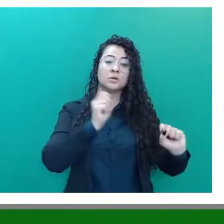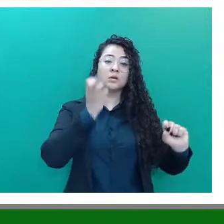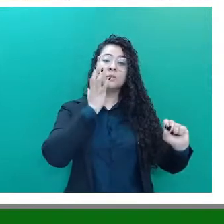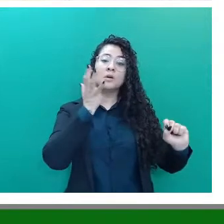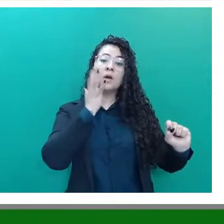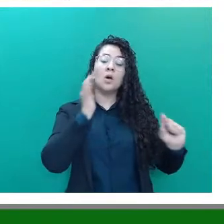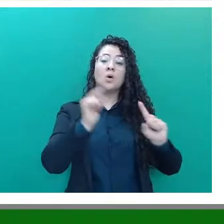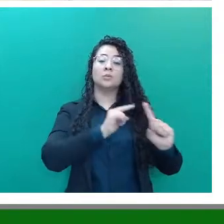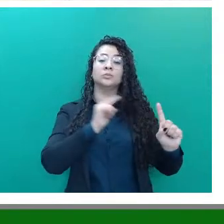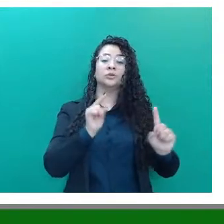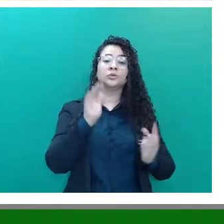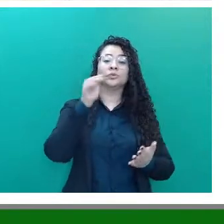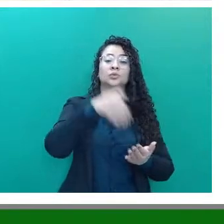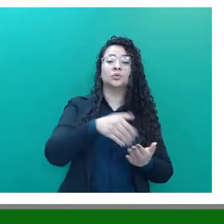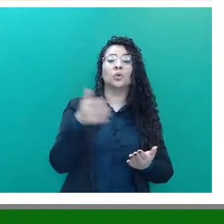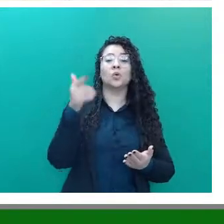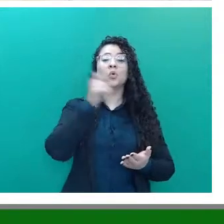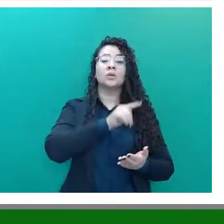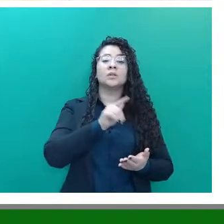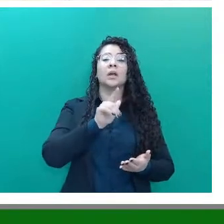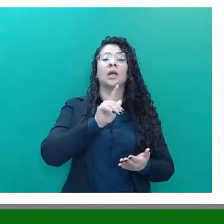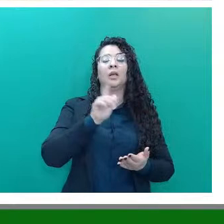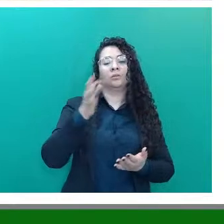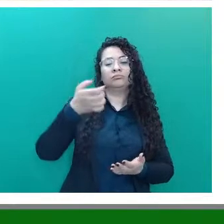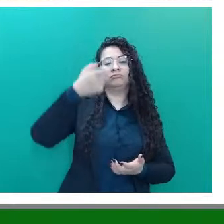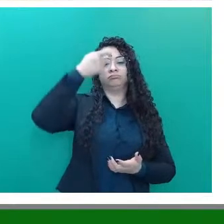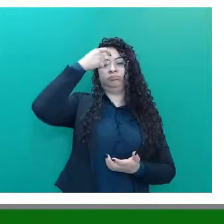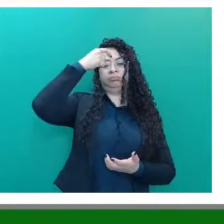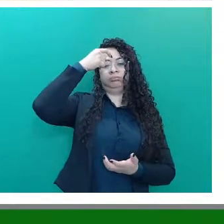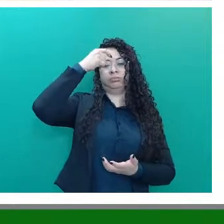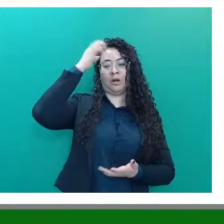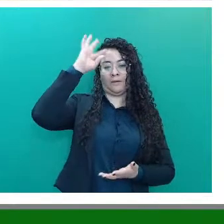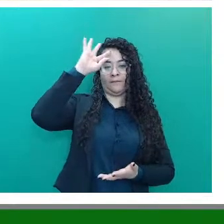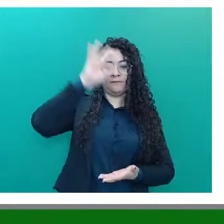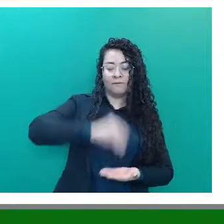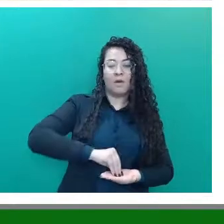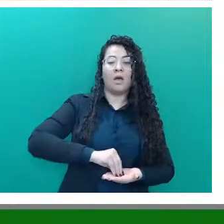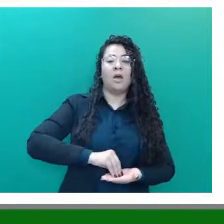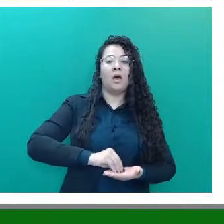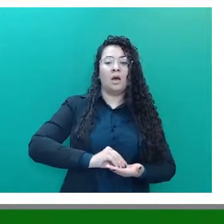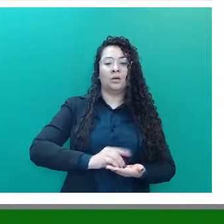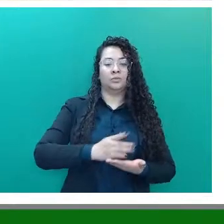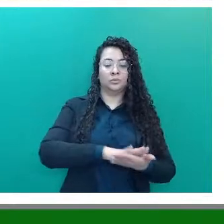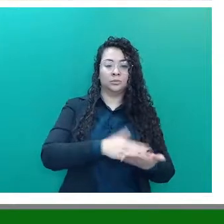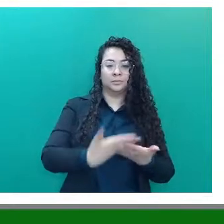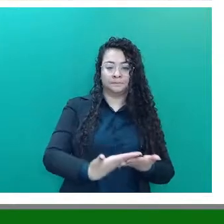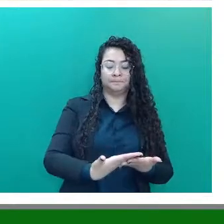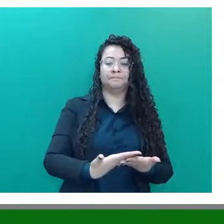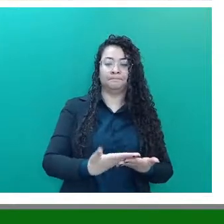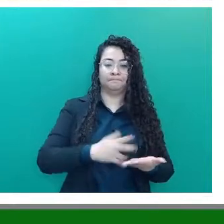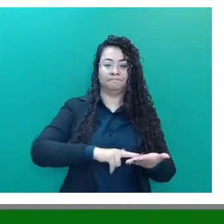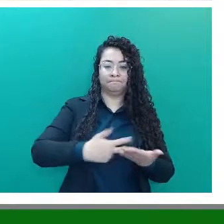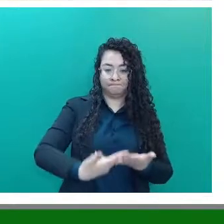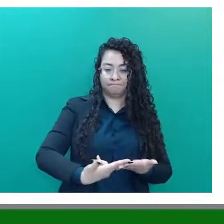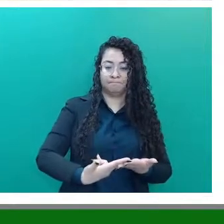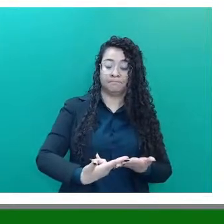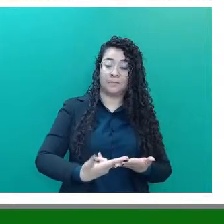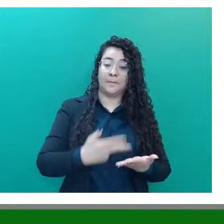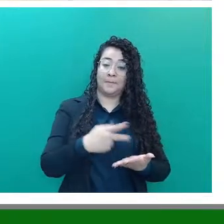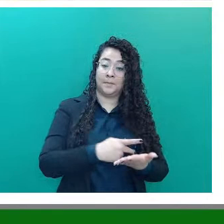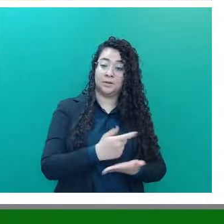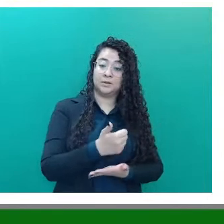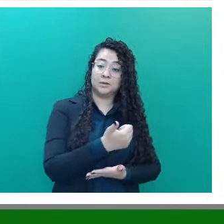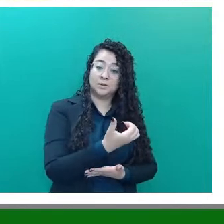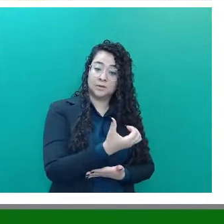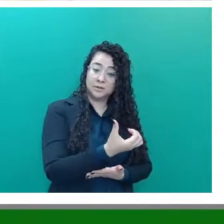final da aquisição de competência tradutória. Aqui está falando do ensino de línguas, né? Na página 160.